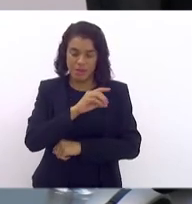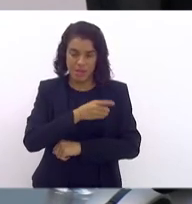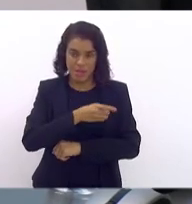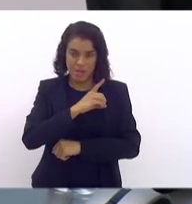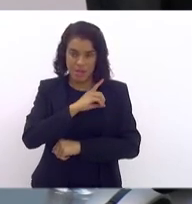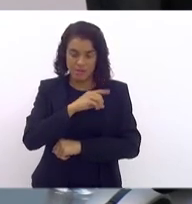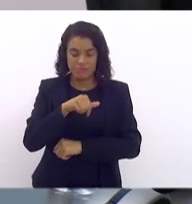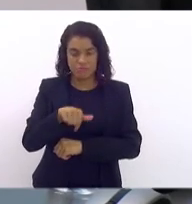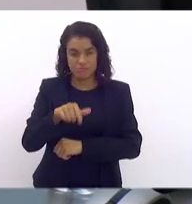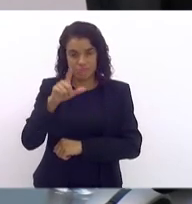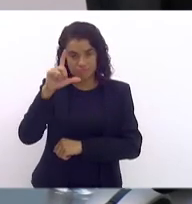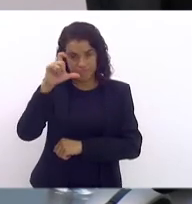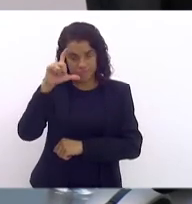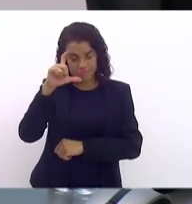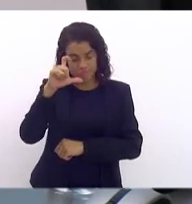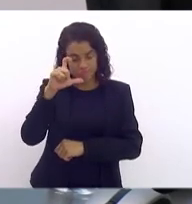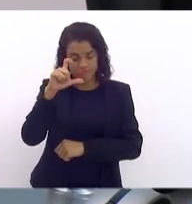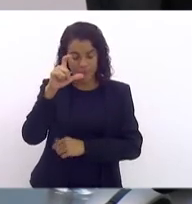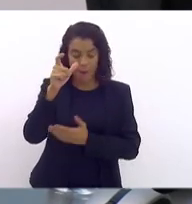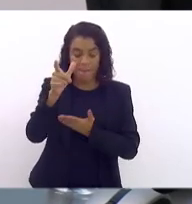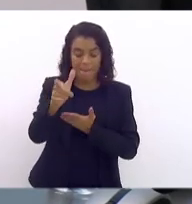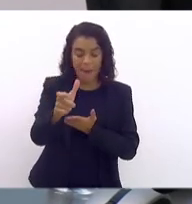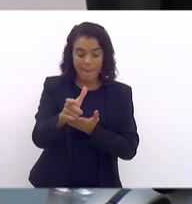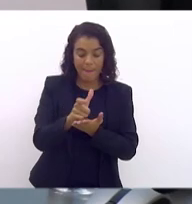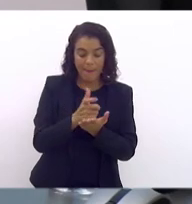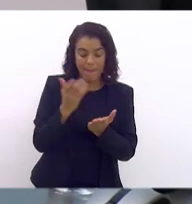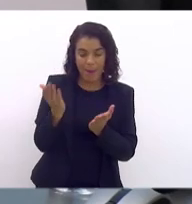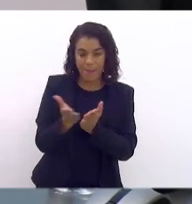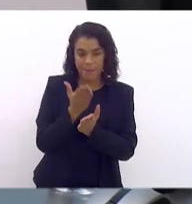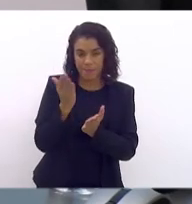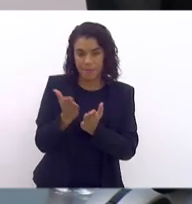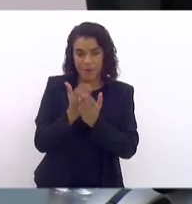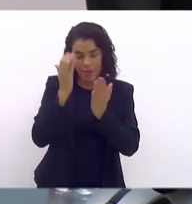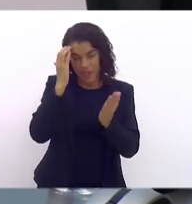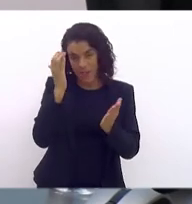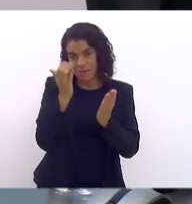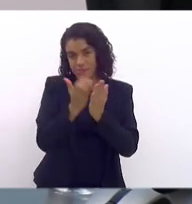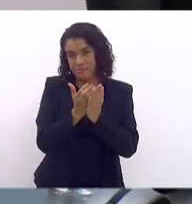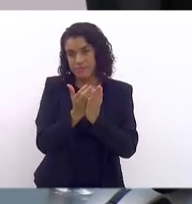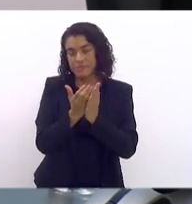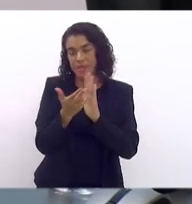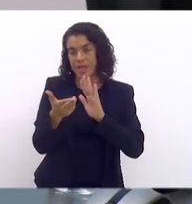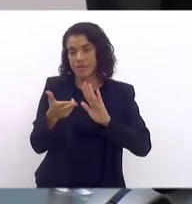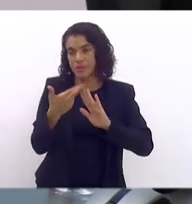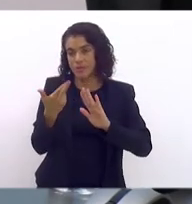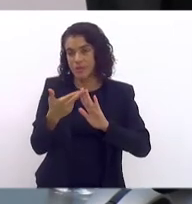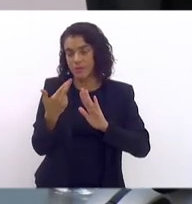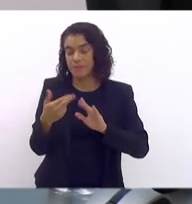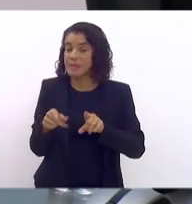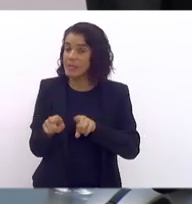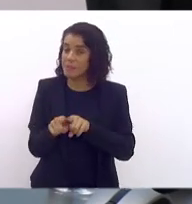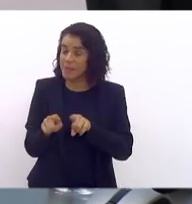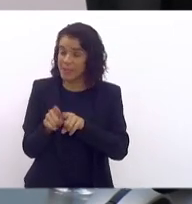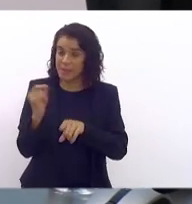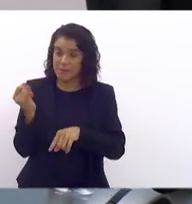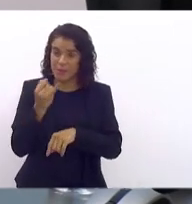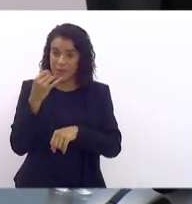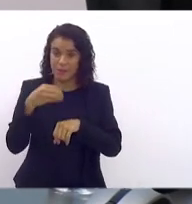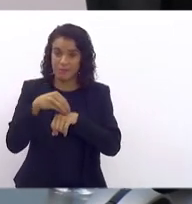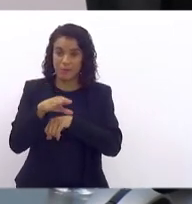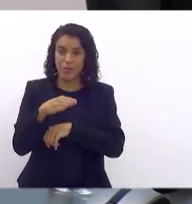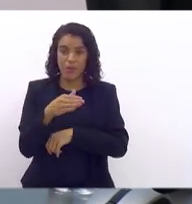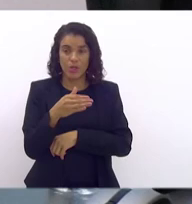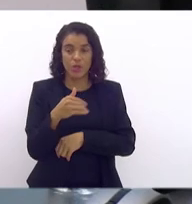de um reconhecimento que atenda as diretrizes desta resolução e importante dizer pro senhor que nós